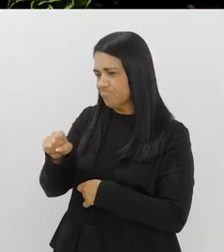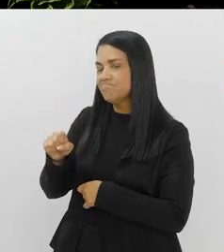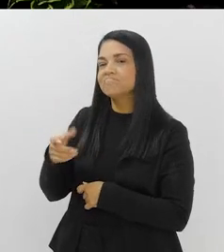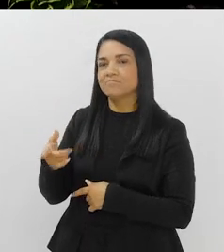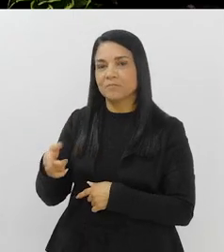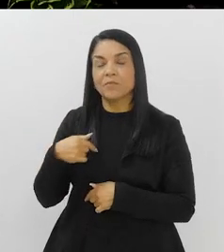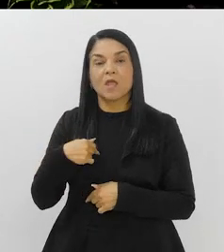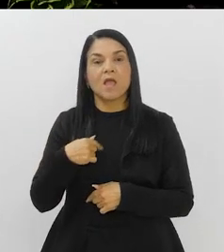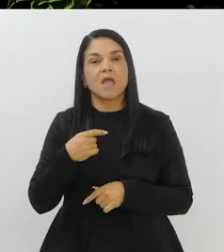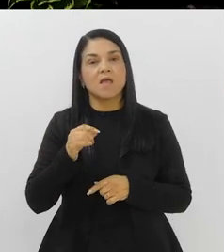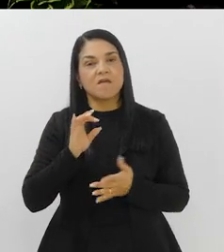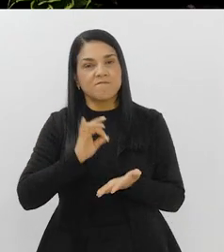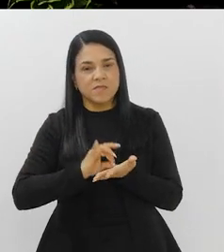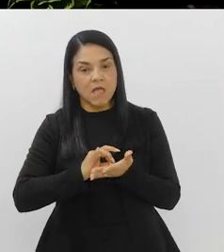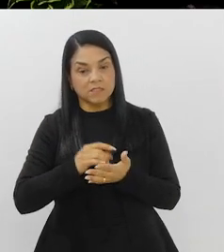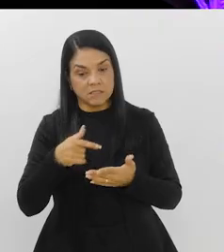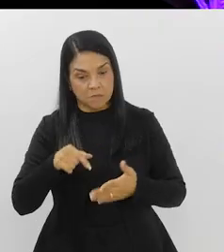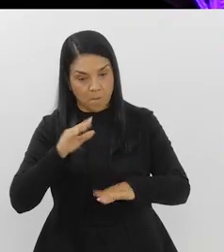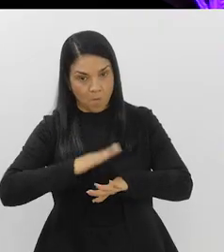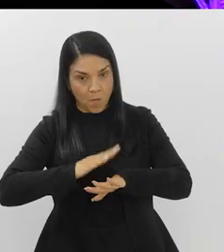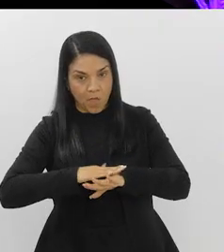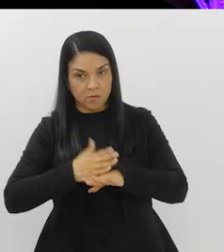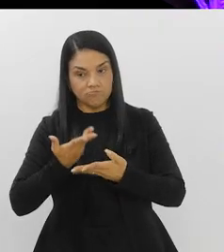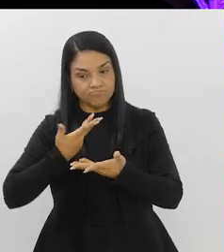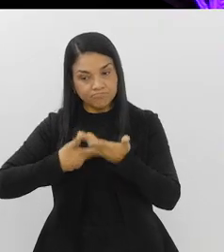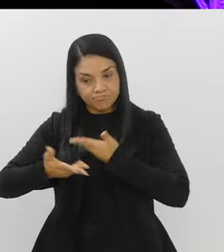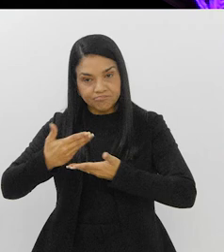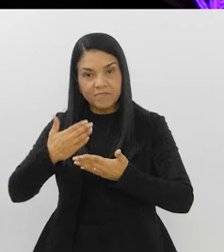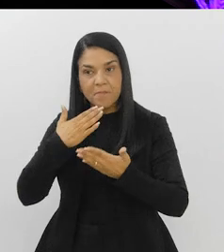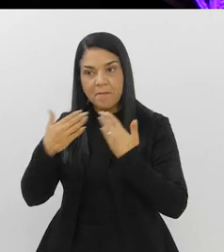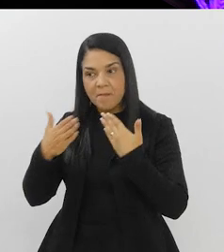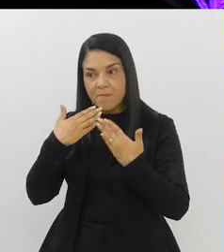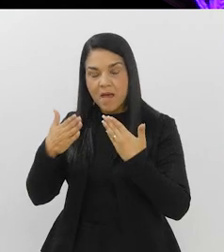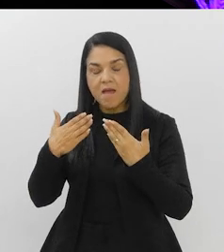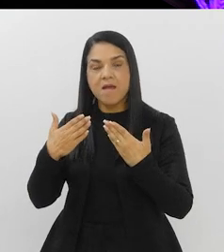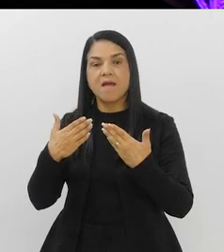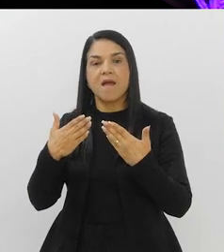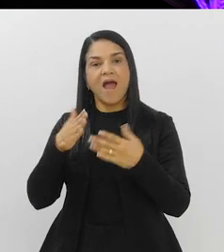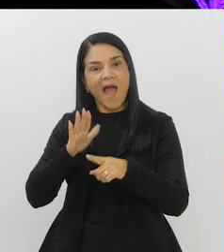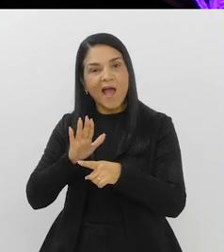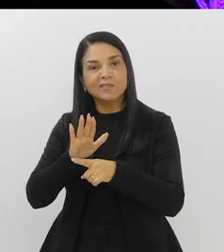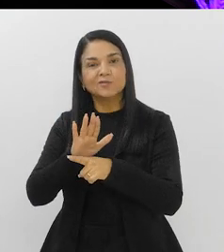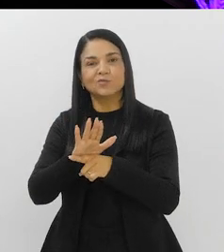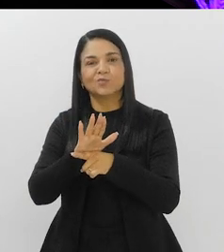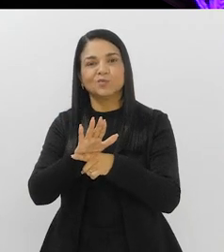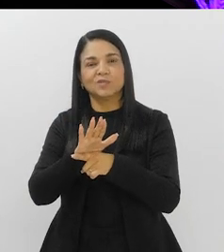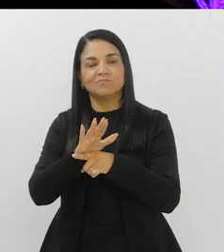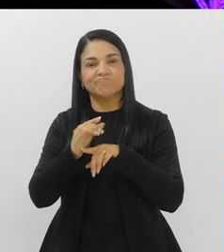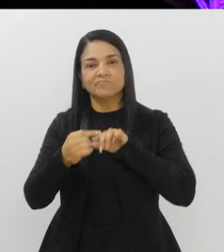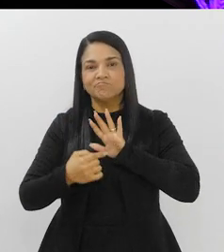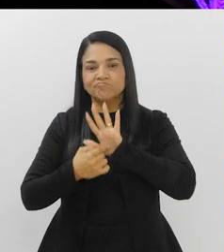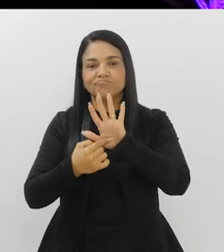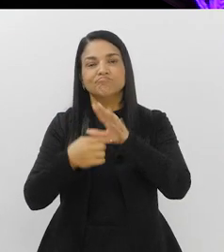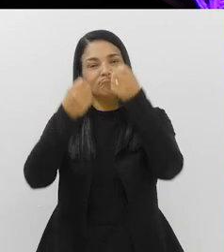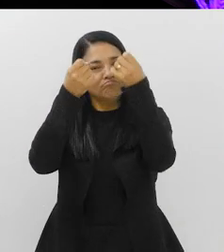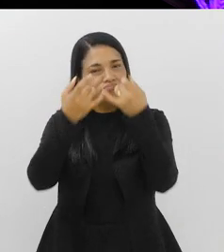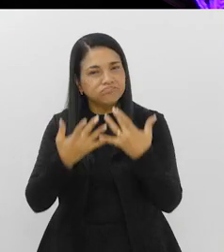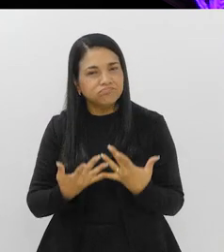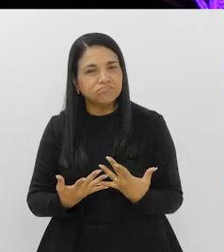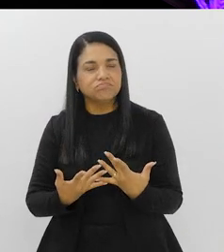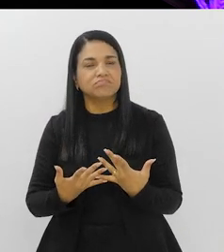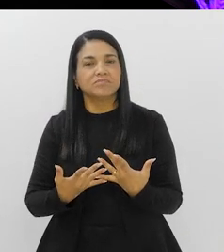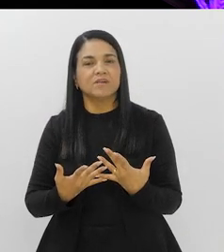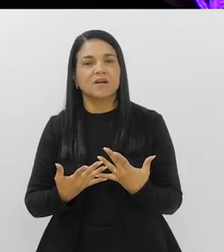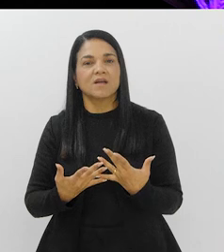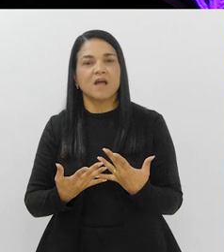que na verdade eh momentos como esse aqui Natália eu acho que contribui até para poder desmistificar isso aí sabe